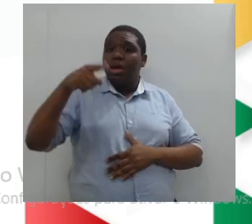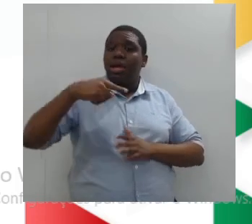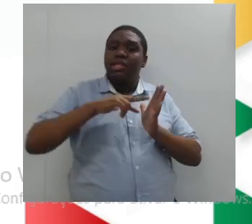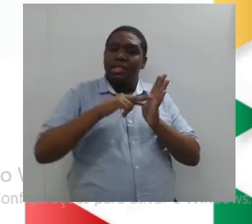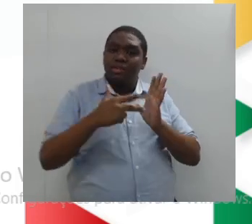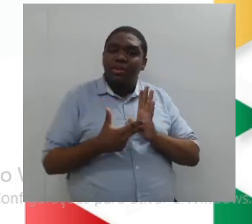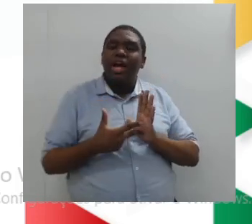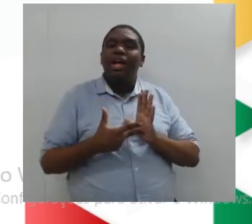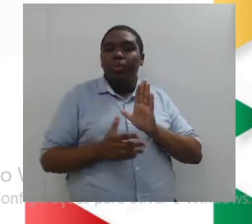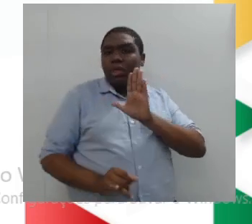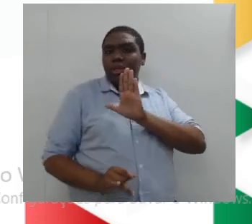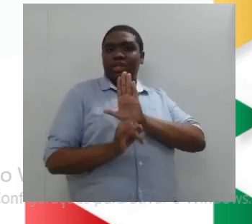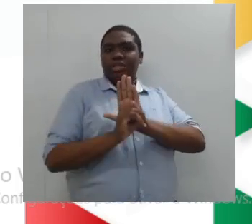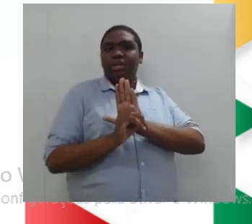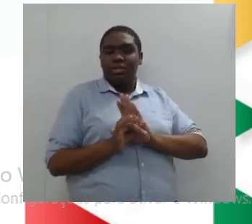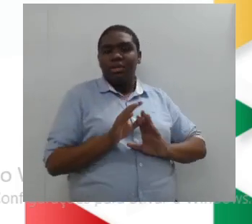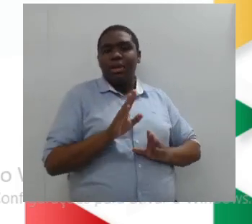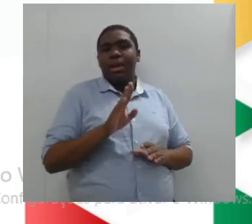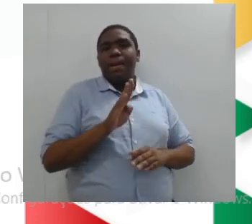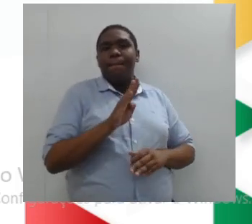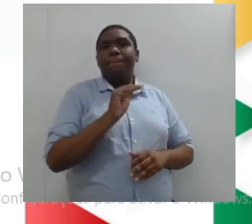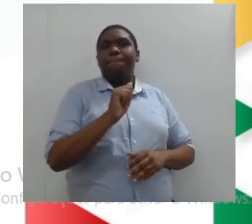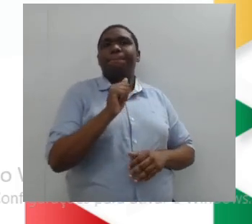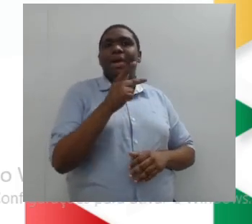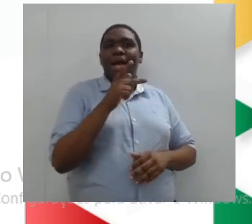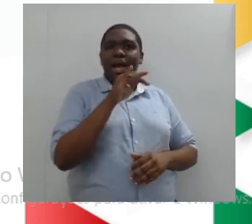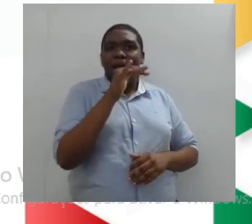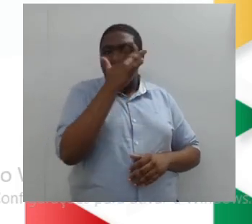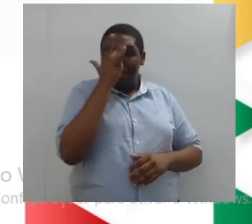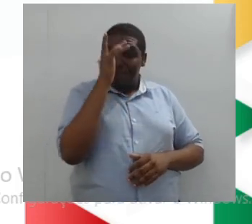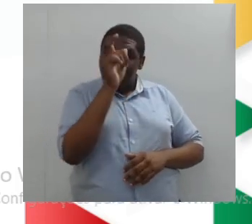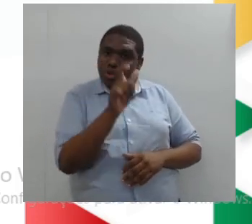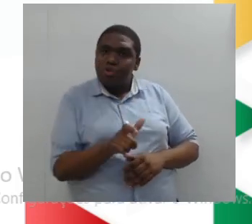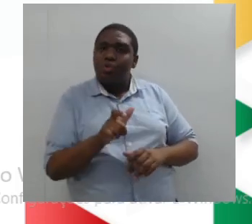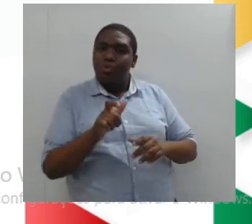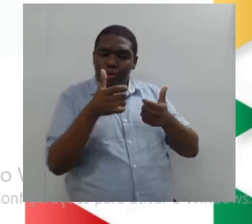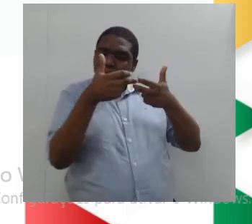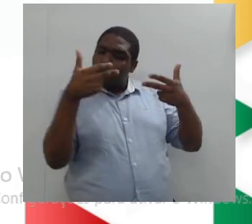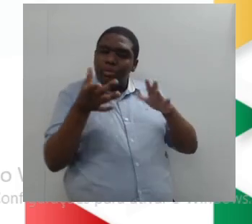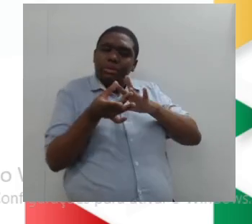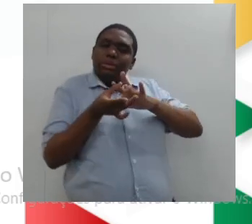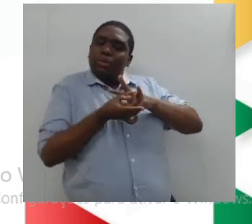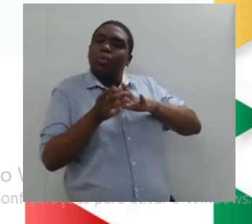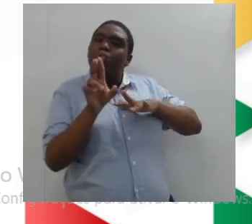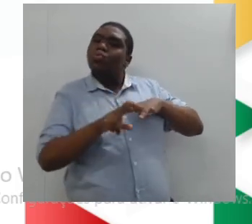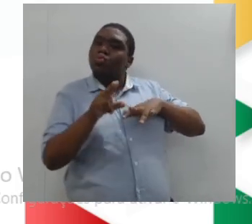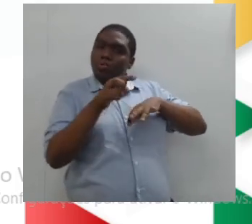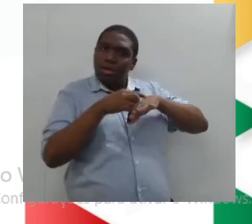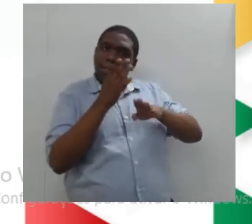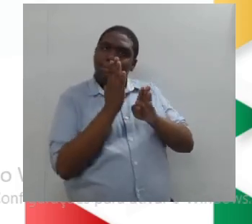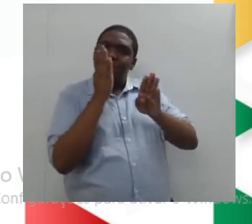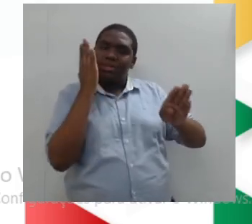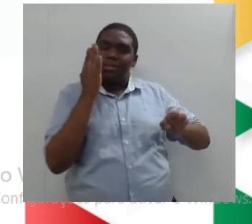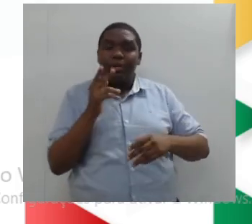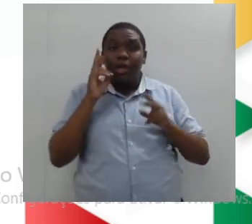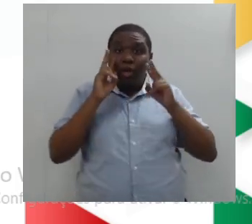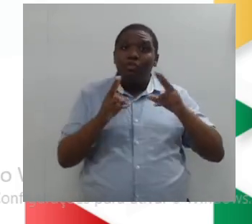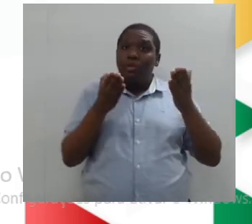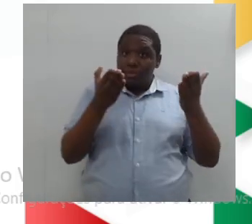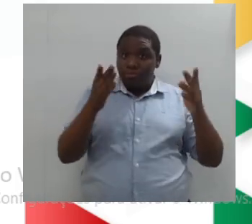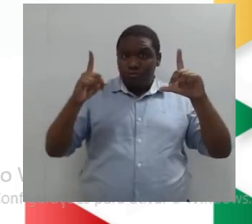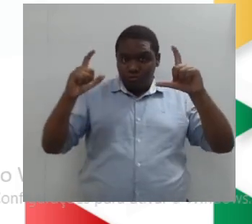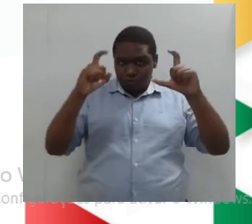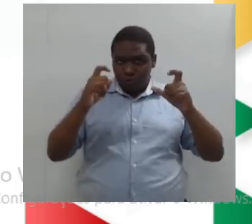de identificação Bahá'í, em anéis, pingentes, quadros, placas, etc. Vamos ver? Primeiro